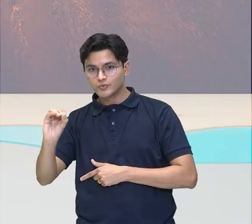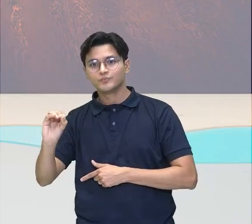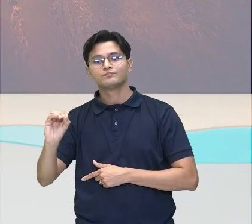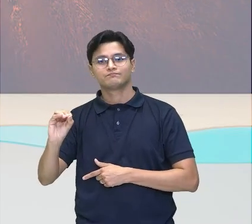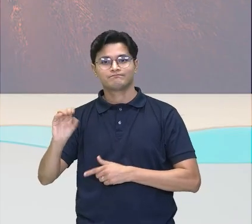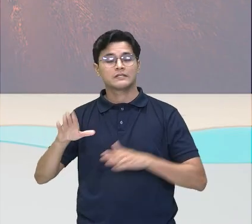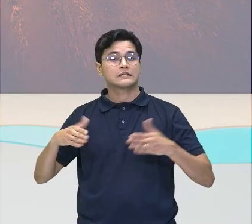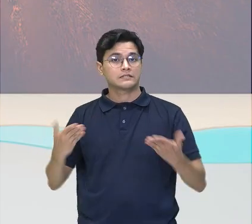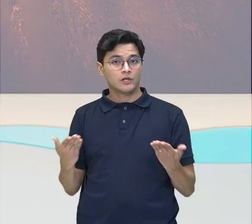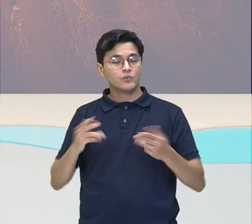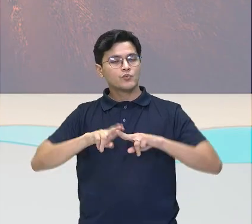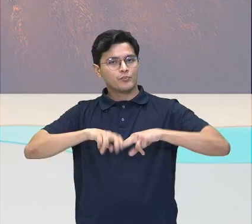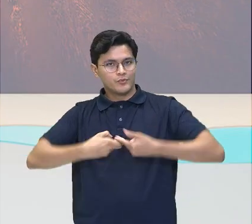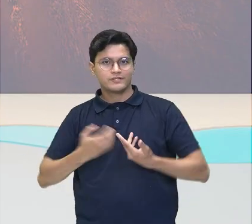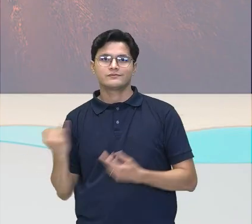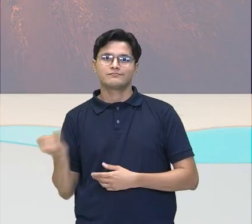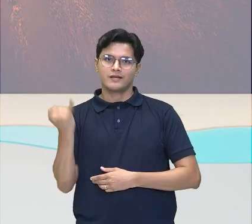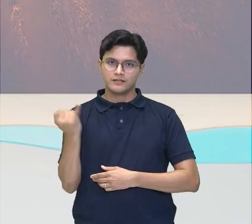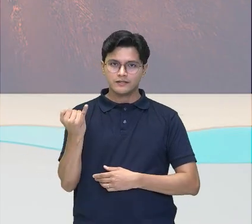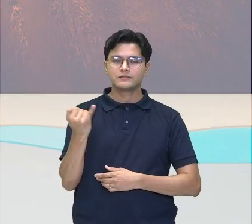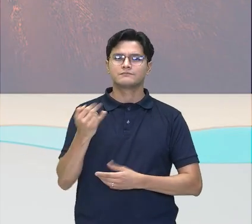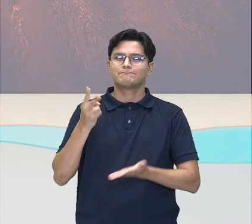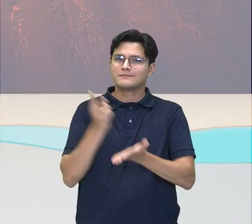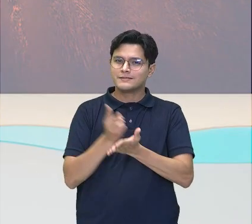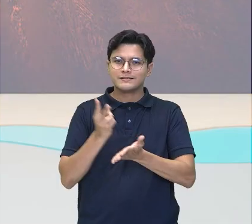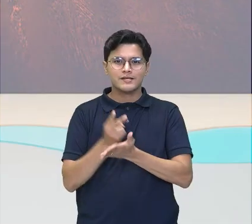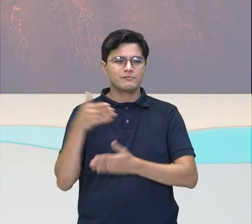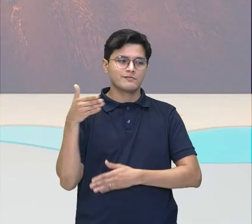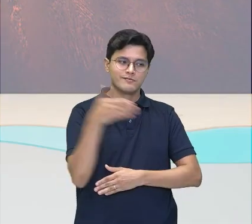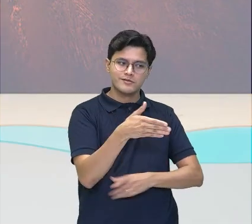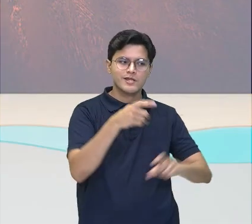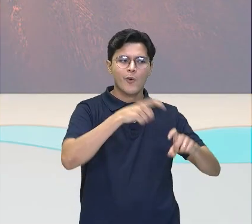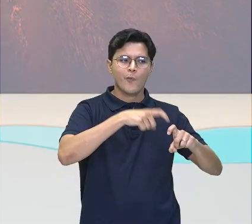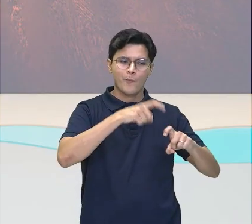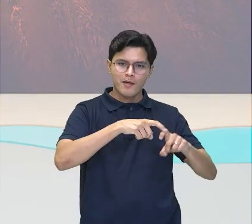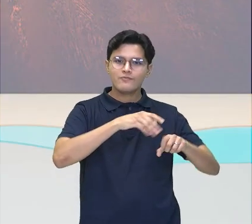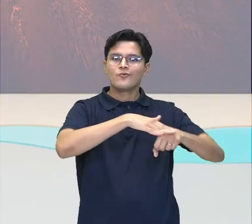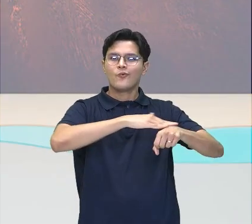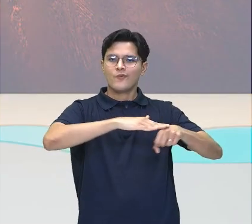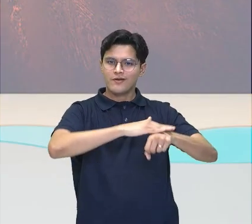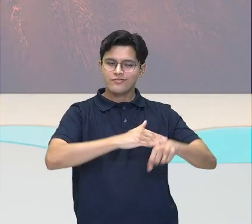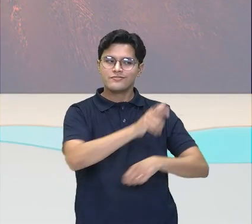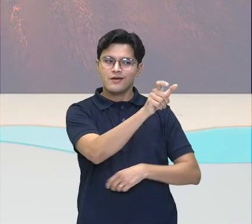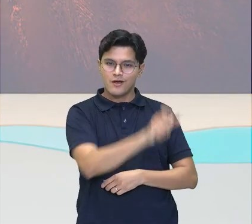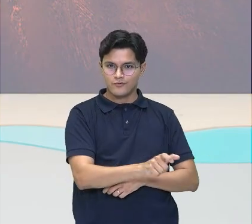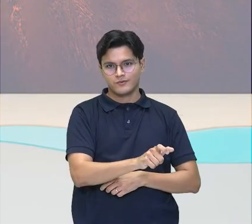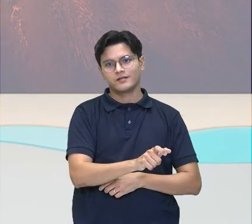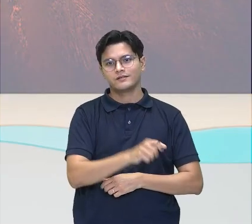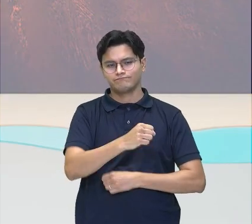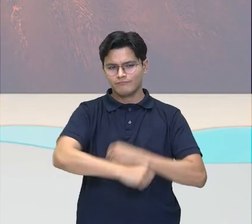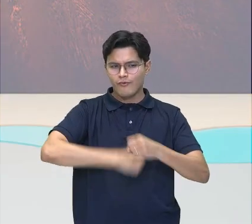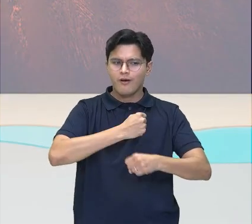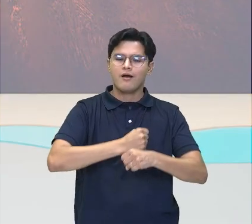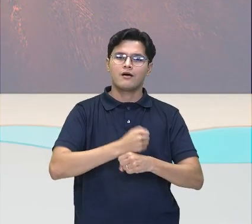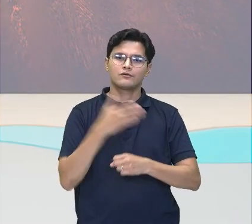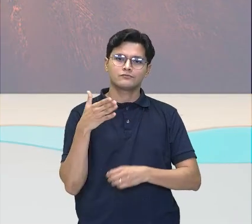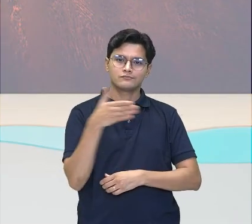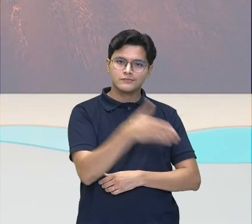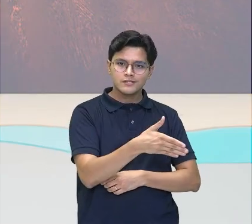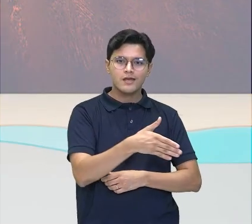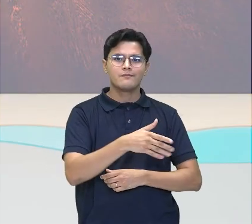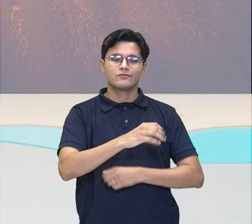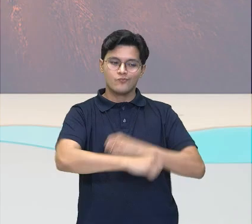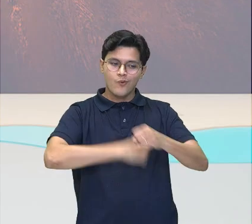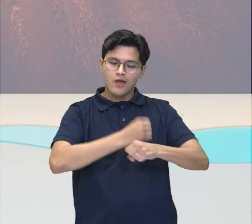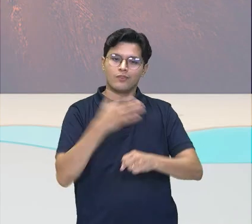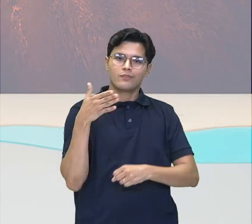né? É fundamental. Ela pode ter como indicativo aí uma dor abdominal, né? Por conta